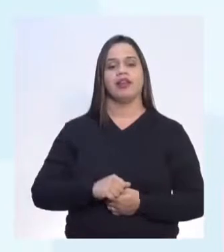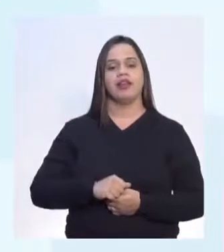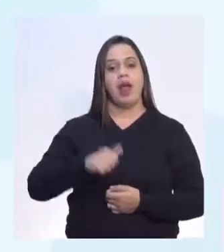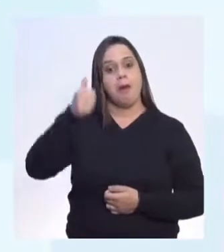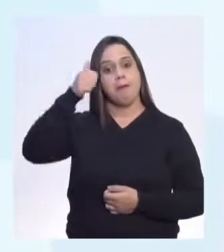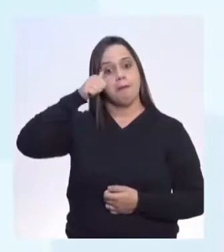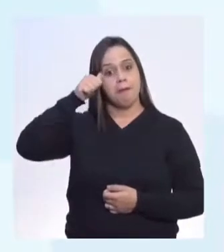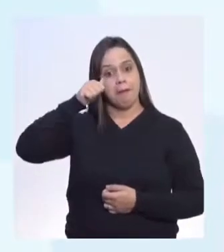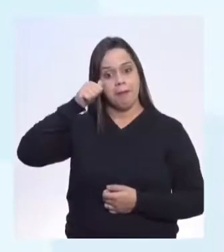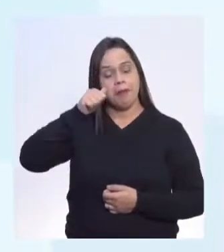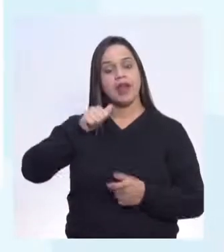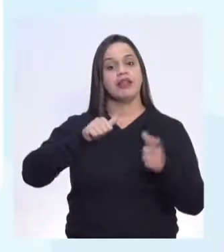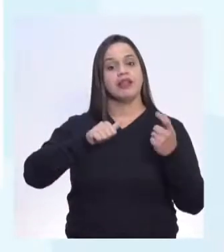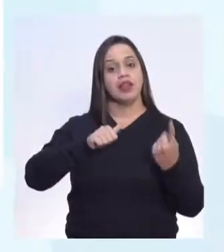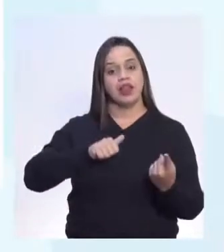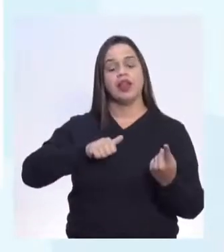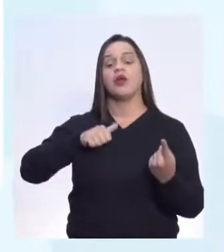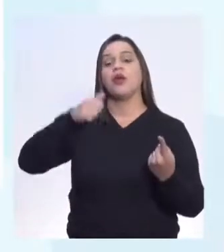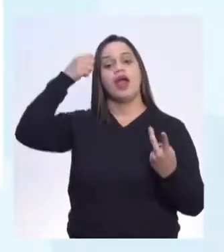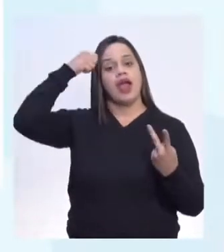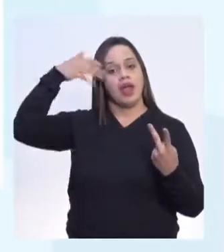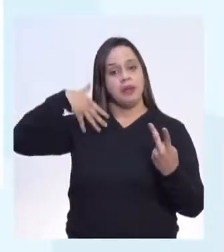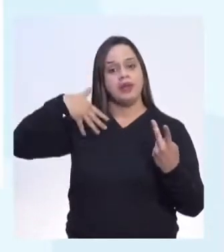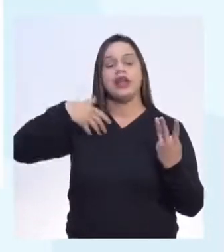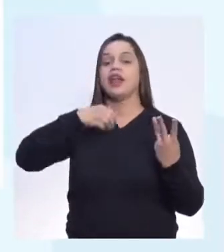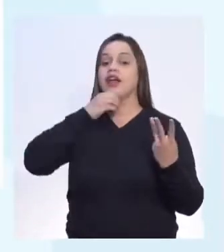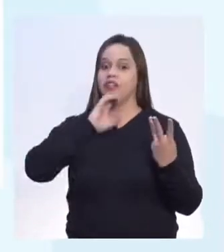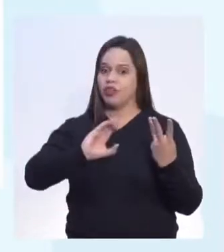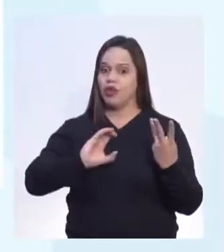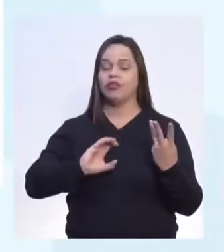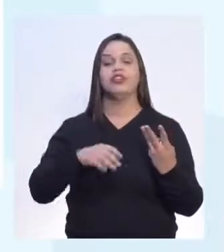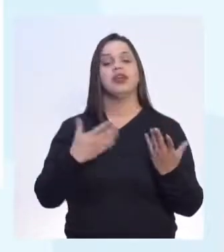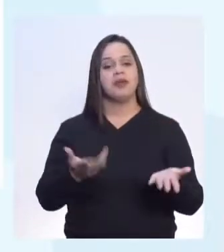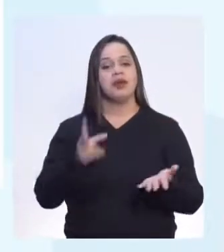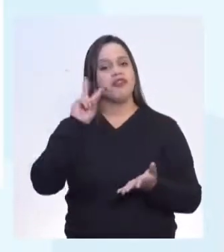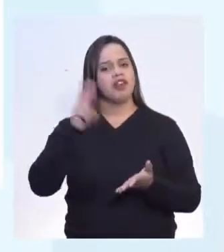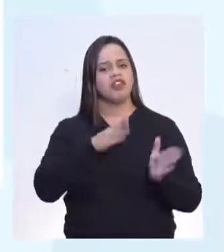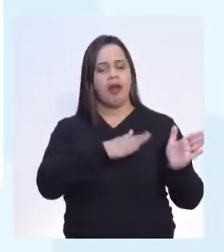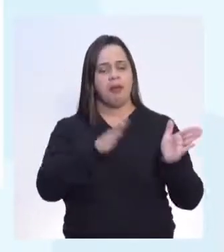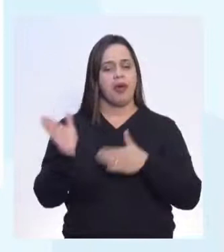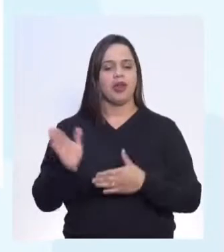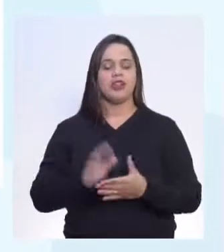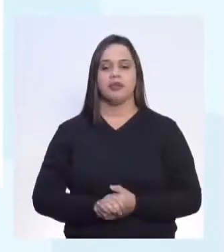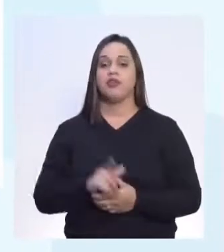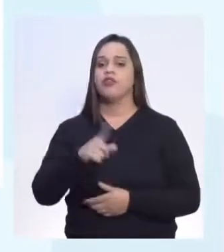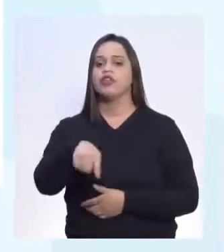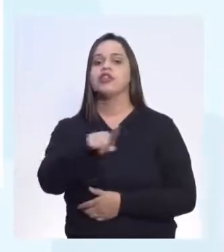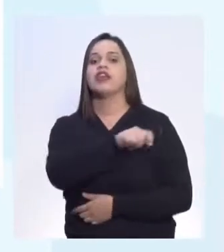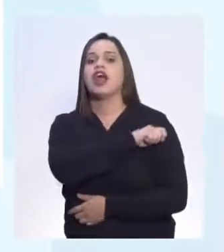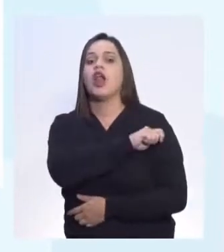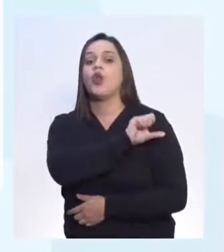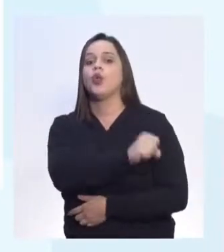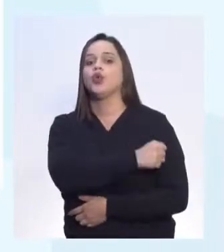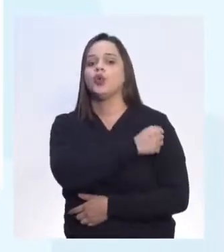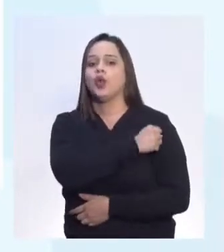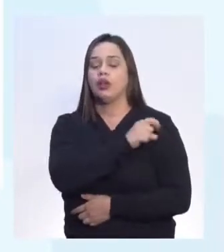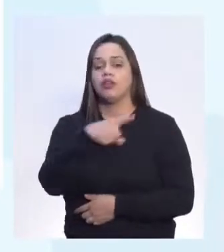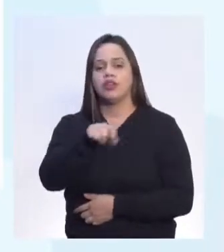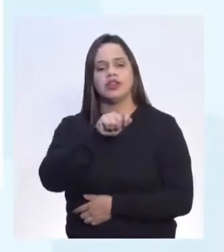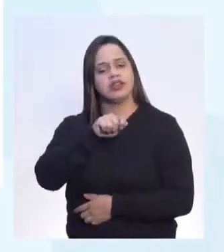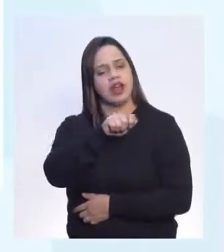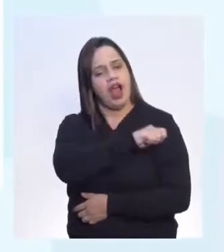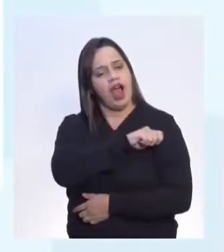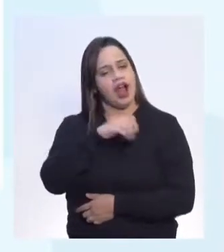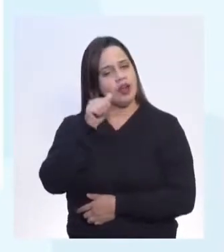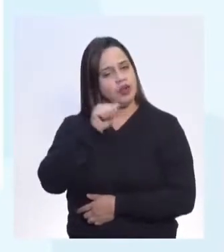Emília e Visconde. E eu já posso passar para a próxima aqui. Aluno do 8º ano, aluna querida,